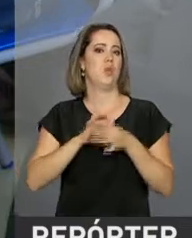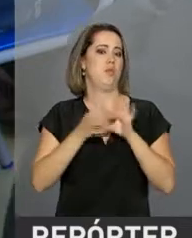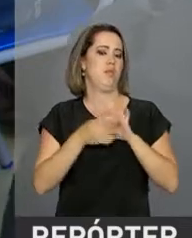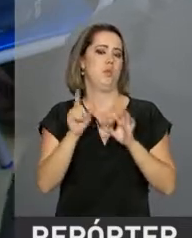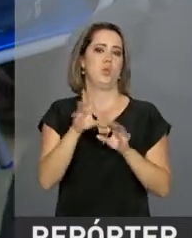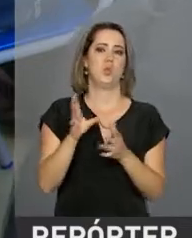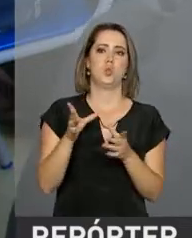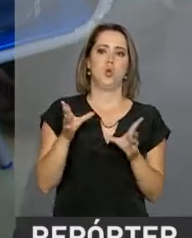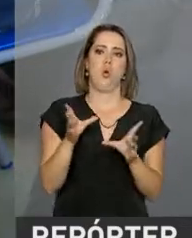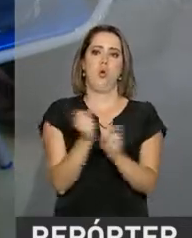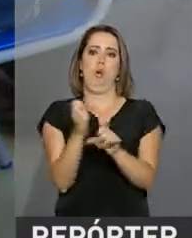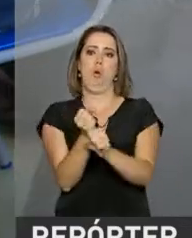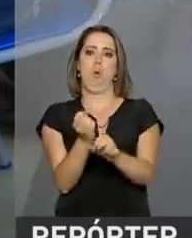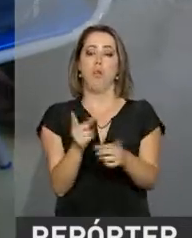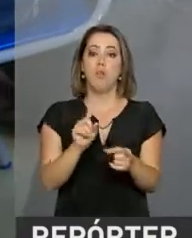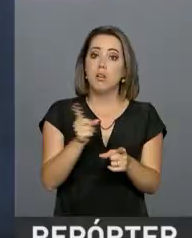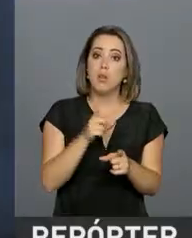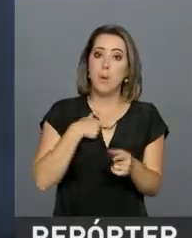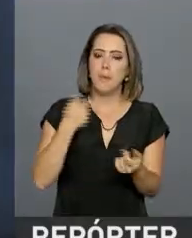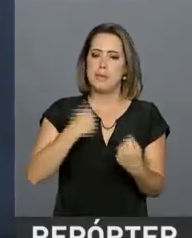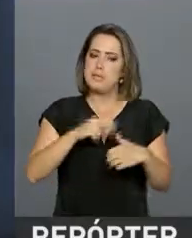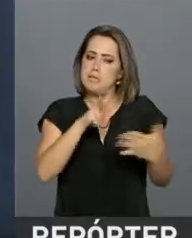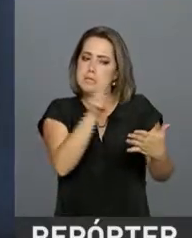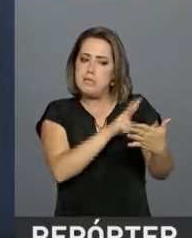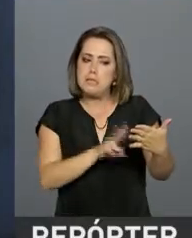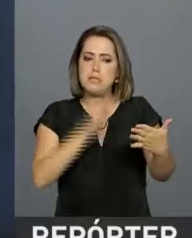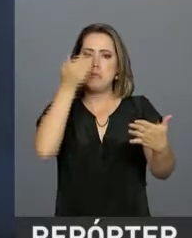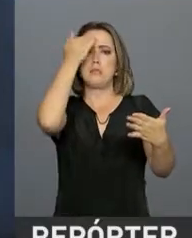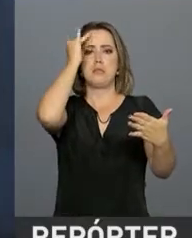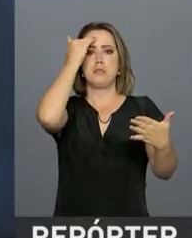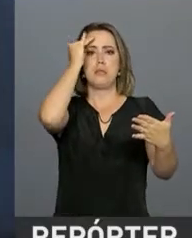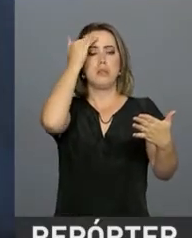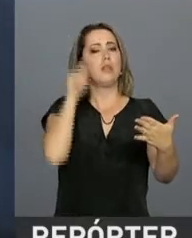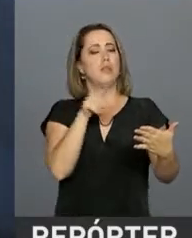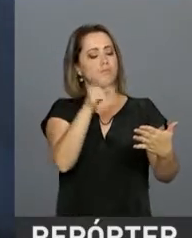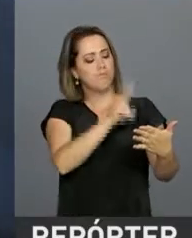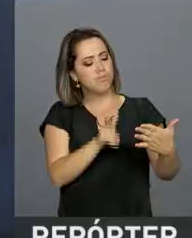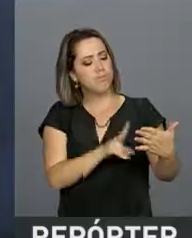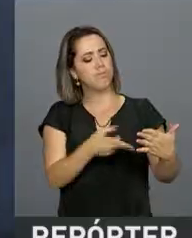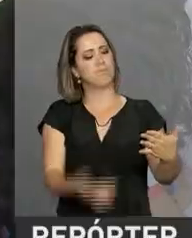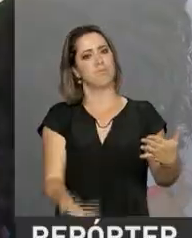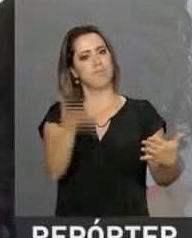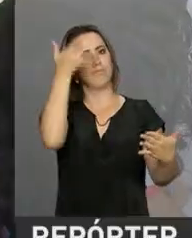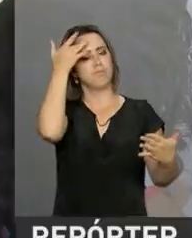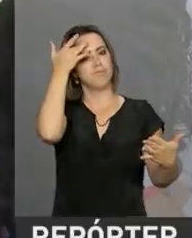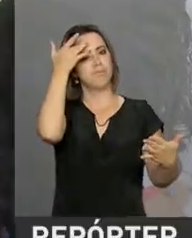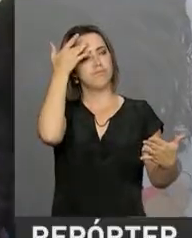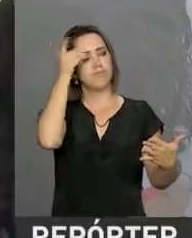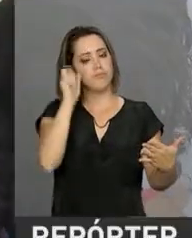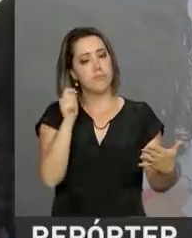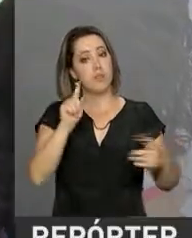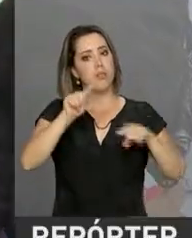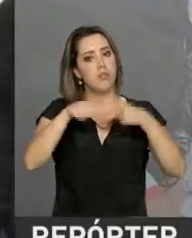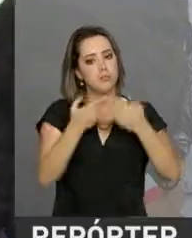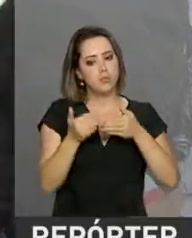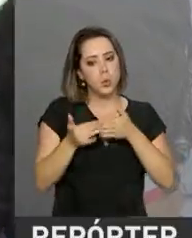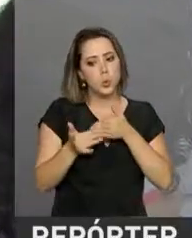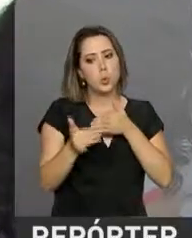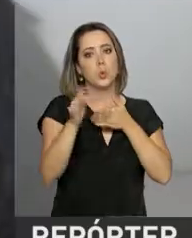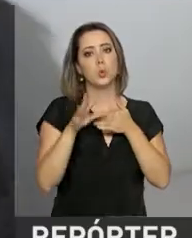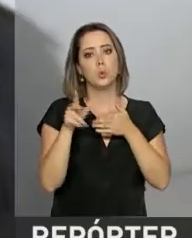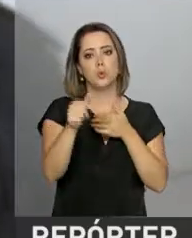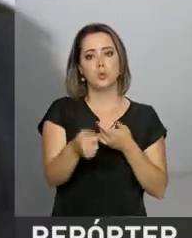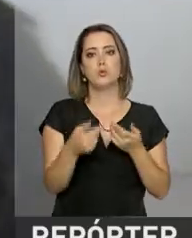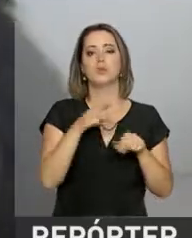são: o aluno ele precisa ler, ele precisa interpretar, ele precisa analisar, ele precisa se concentrar. Então, de modo geral, ele vai melhorar em todas as